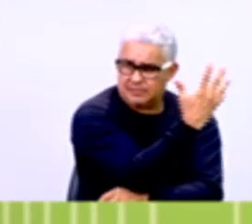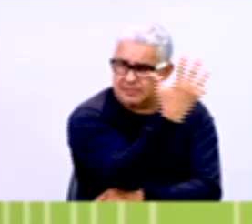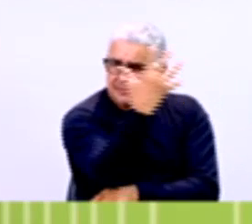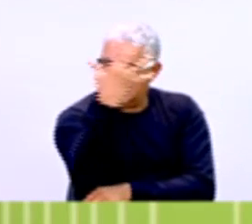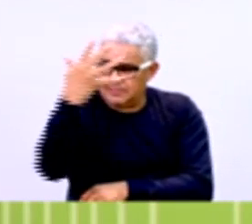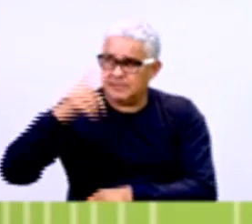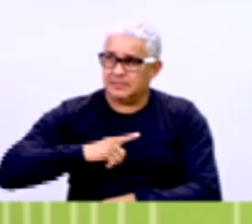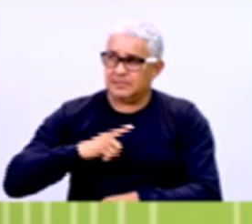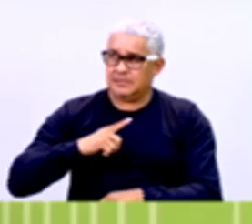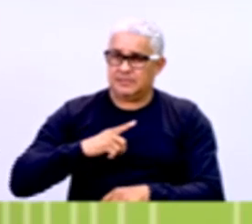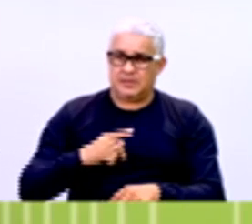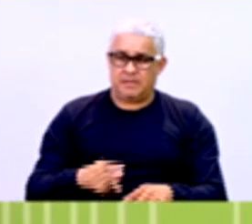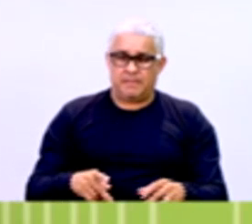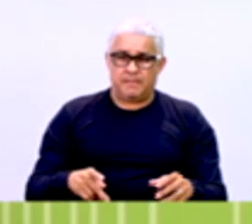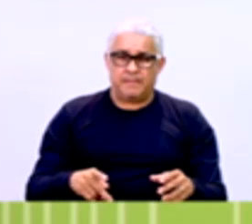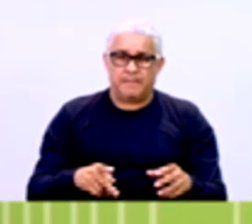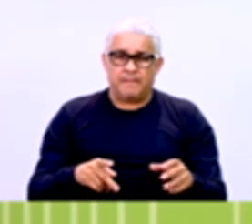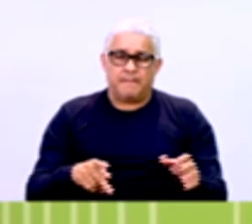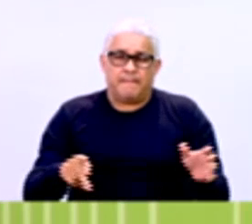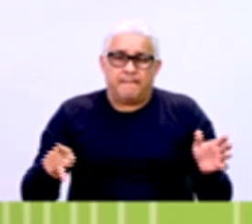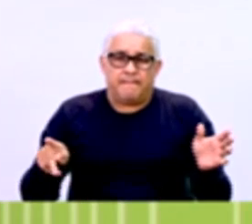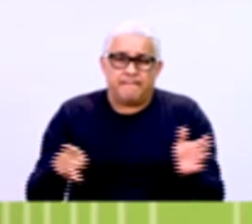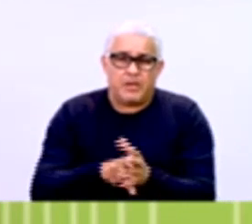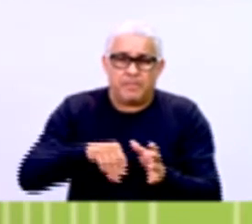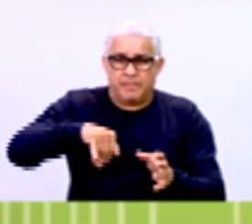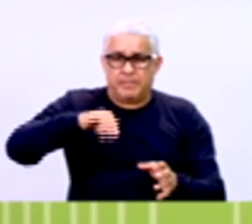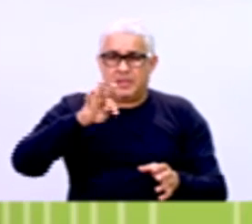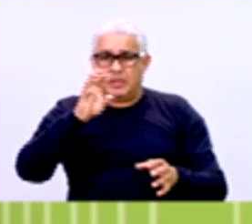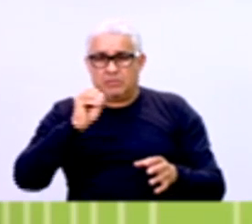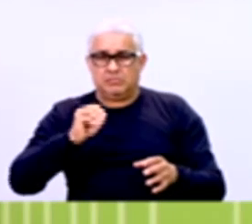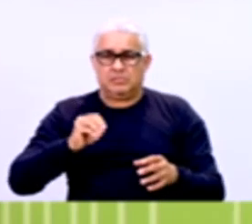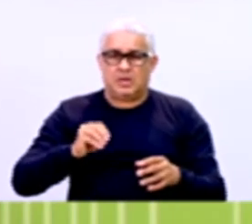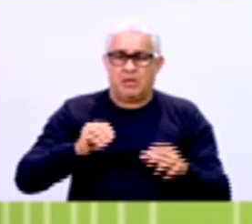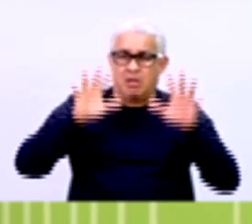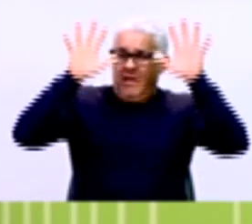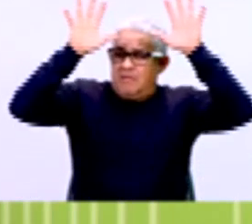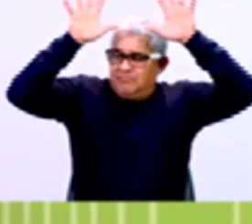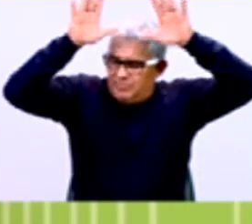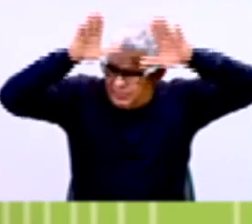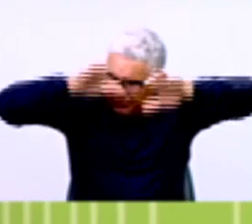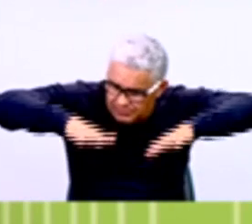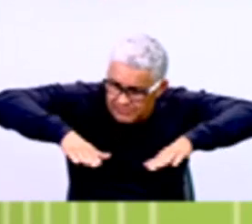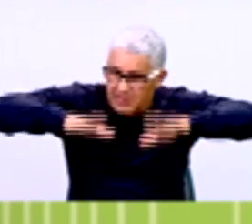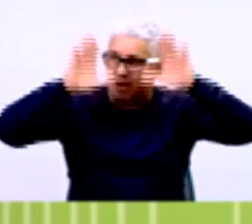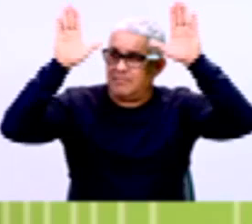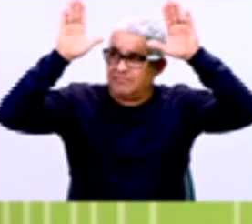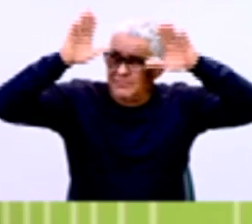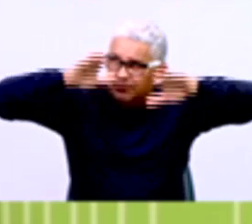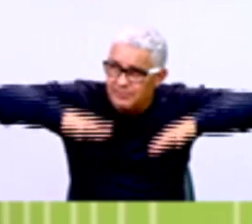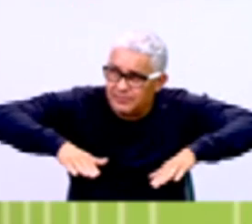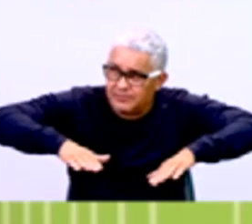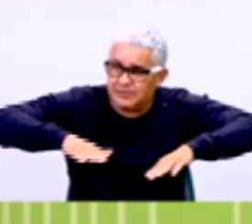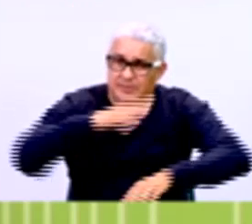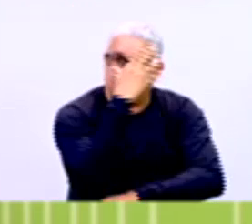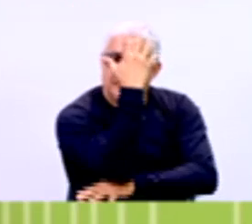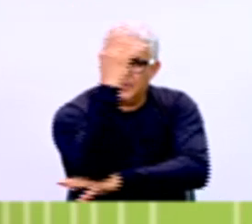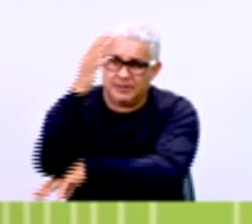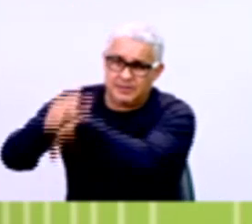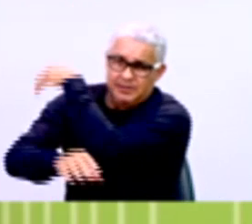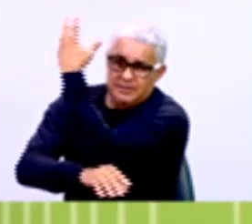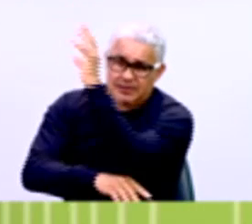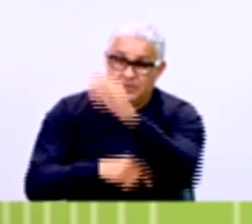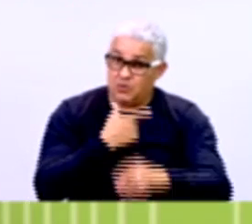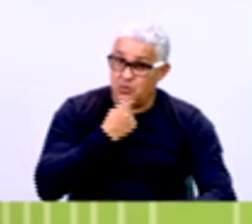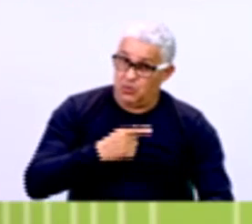como algo mítico. Né? Ele endeusa a natureza, ele endeusa o meio ambiente, que na verdade são elementos, né? Os